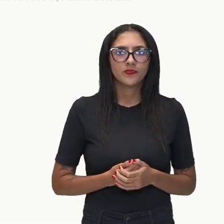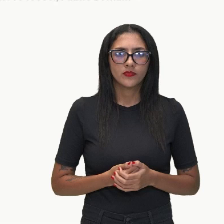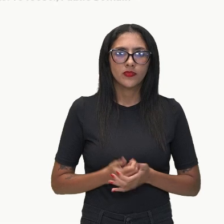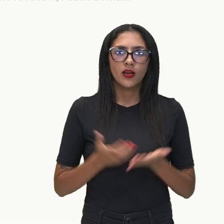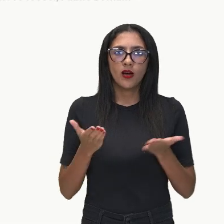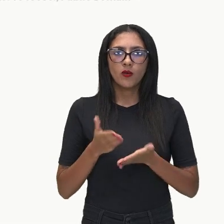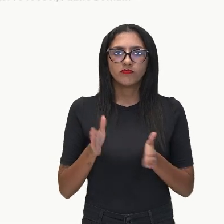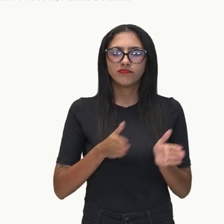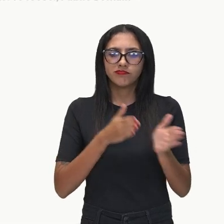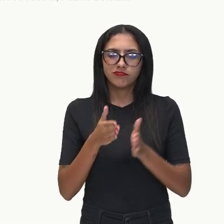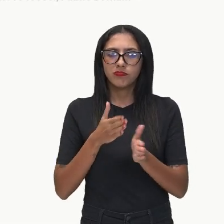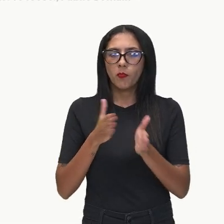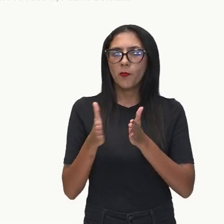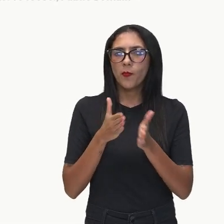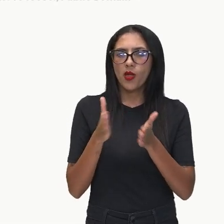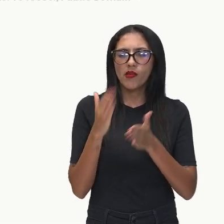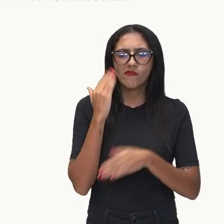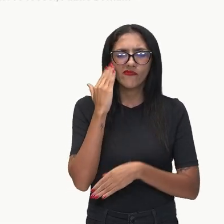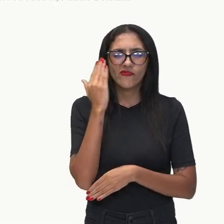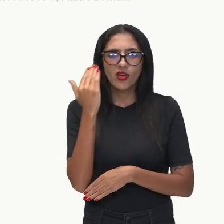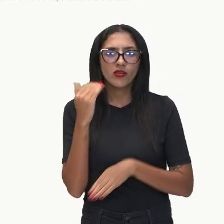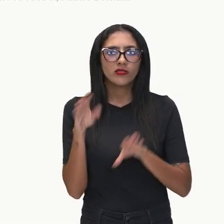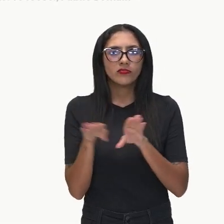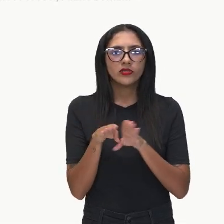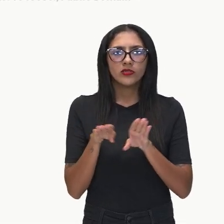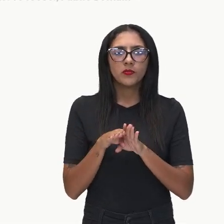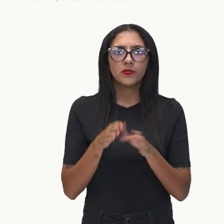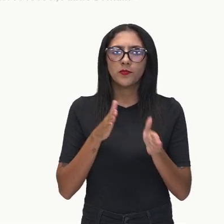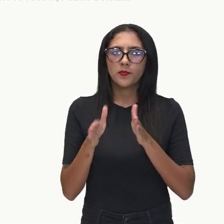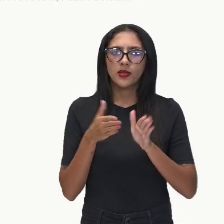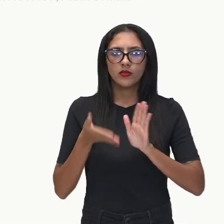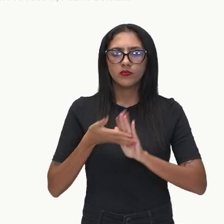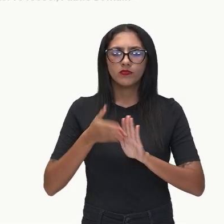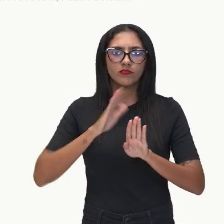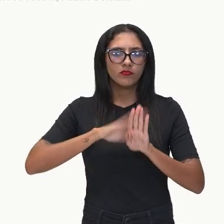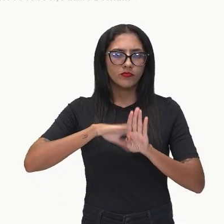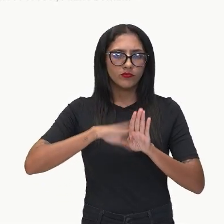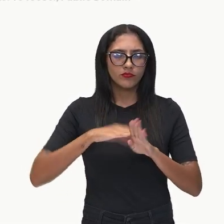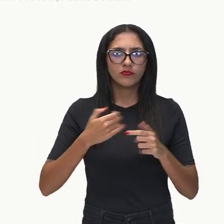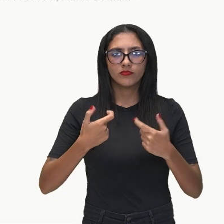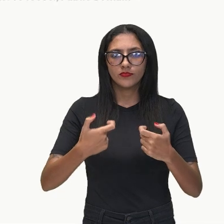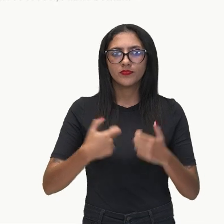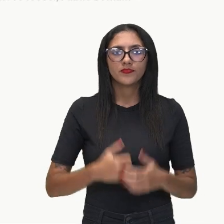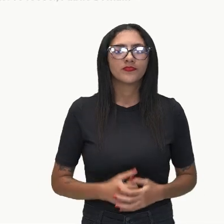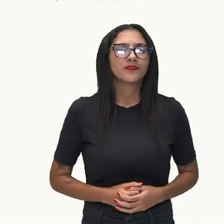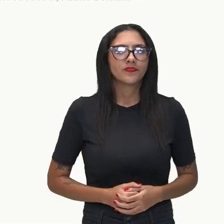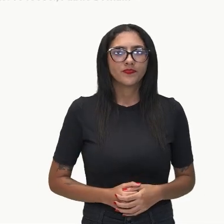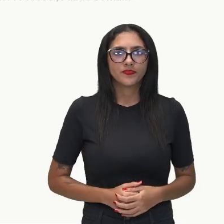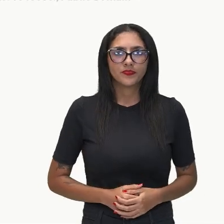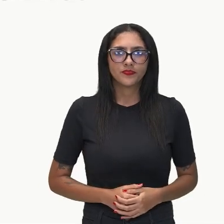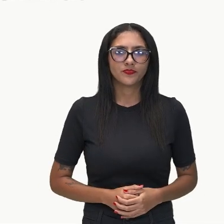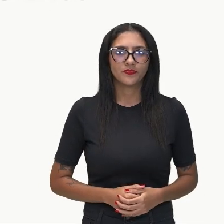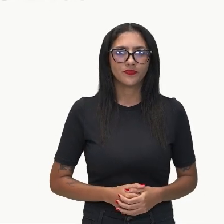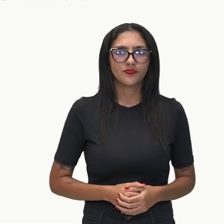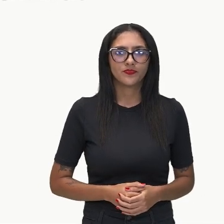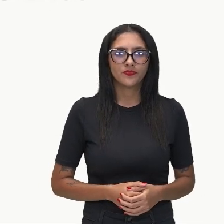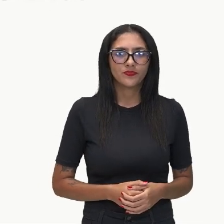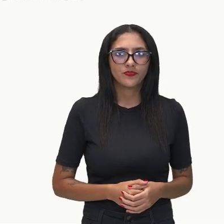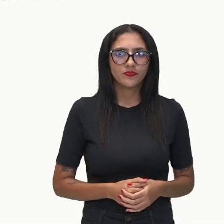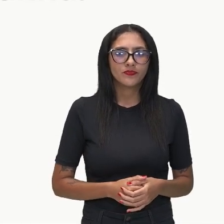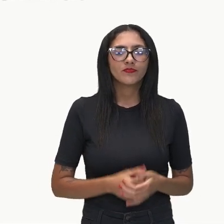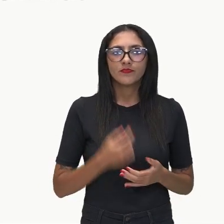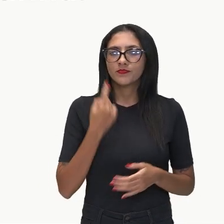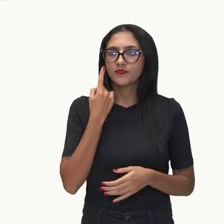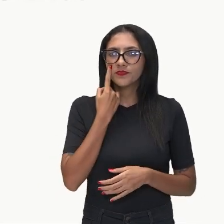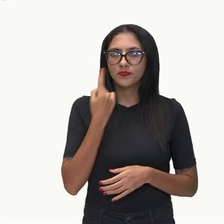o famoso período da tal Guerra Fria. Vamos continuar falando aqui sobre o